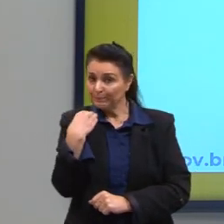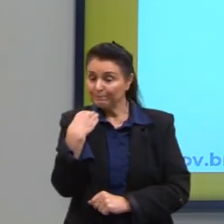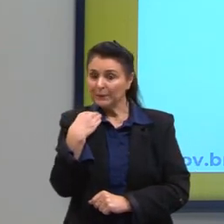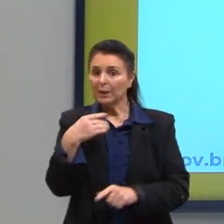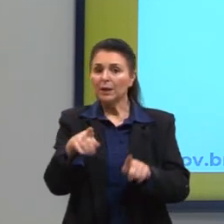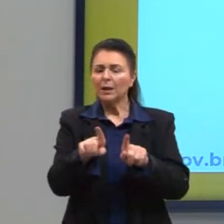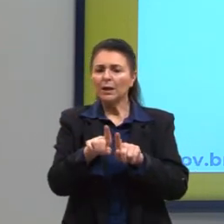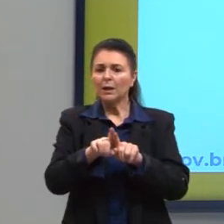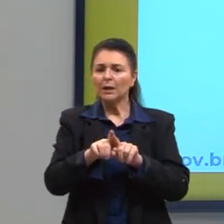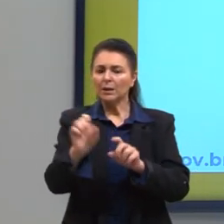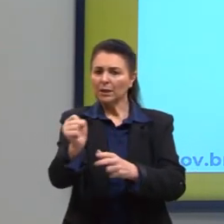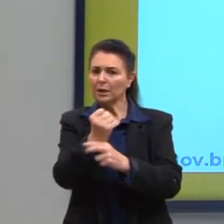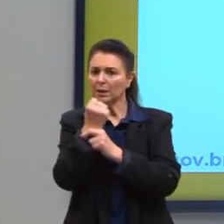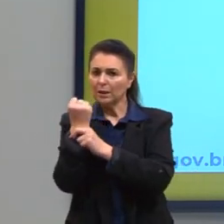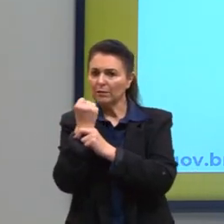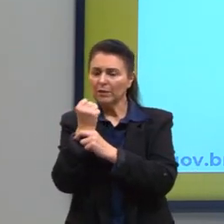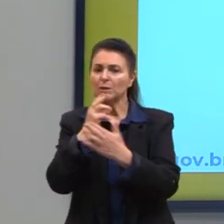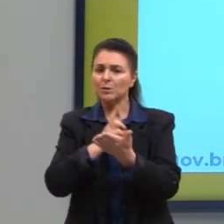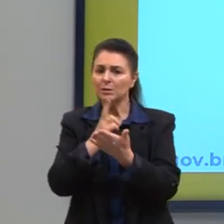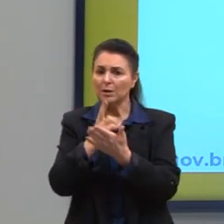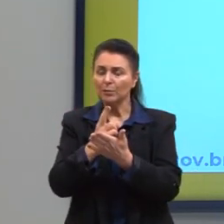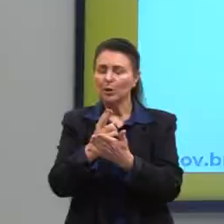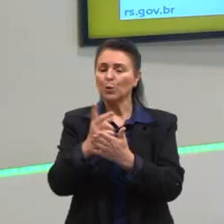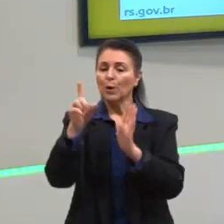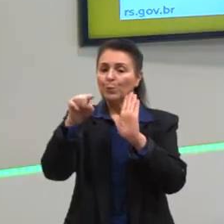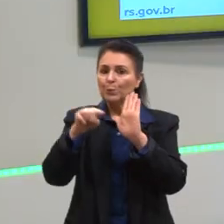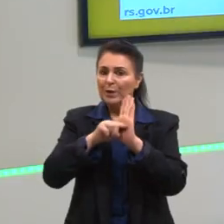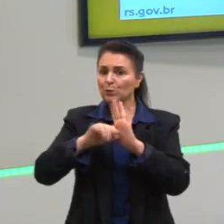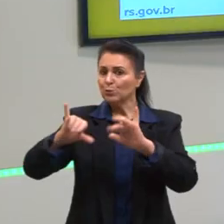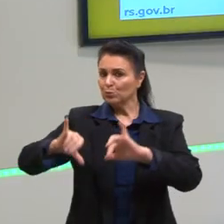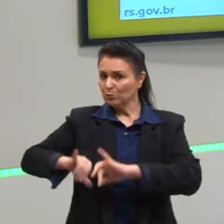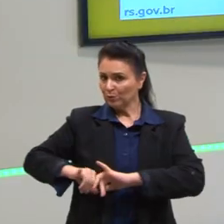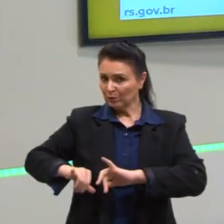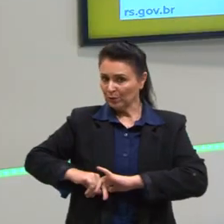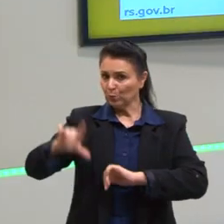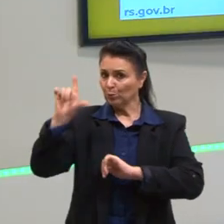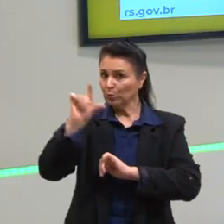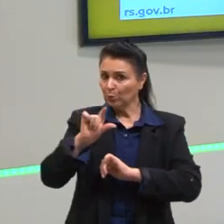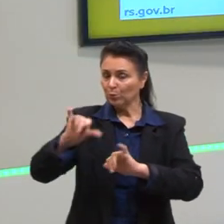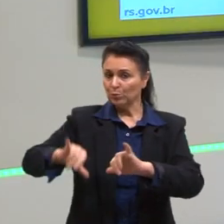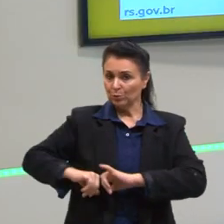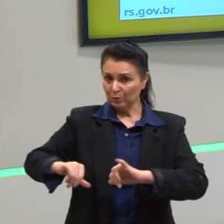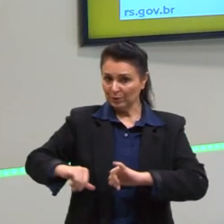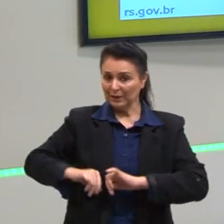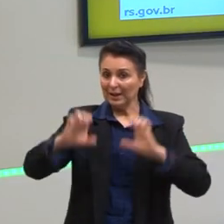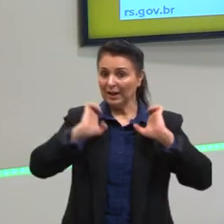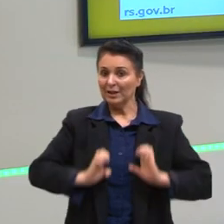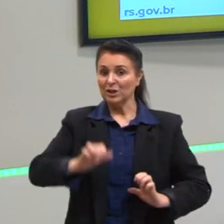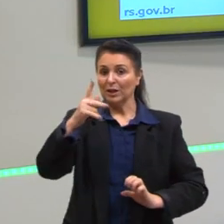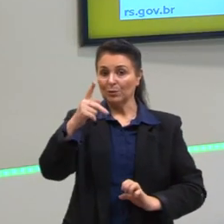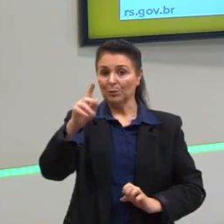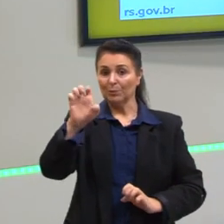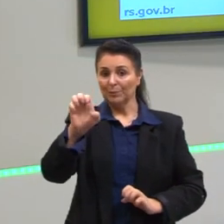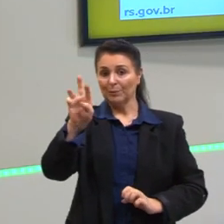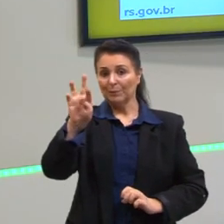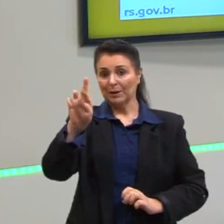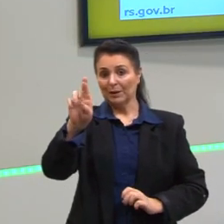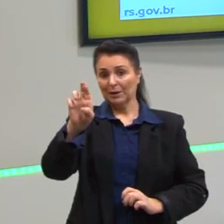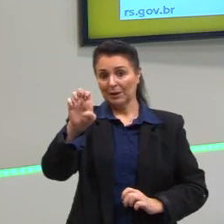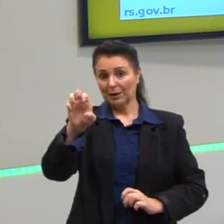sofrimento qualquer situação optar sempre pelo menor sofrimento tá essa a ética do Peter Singer E